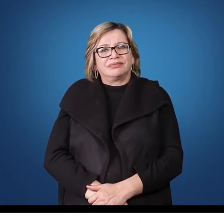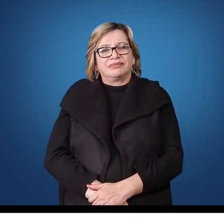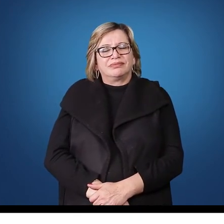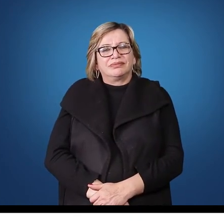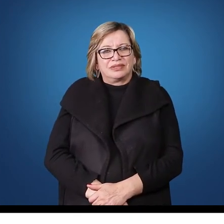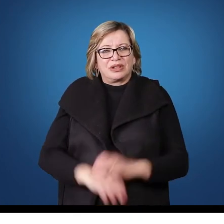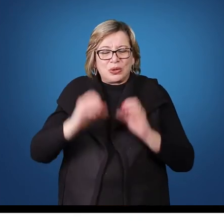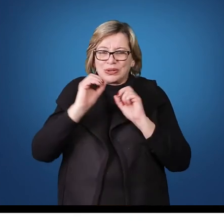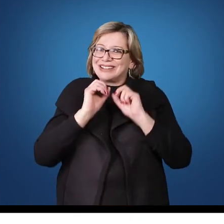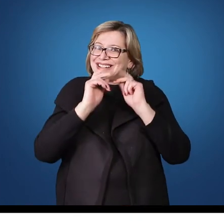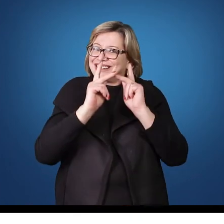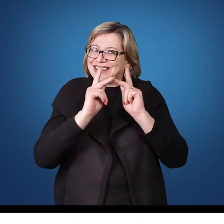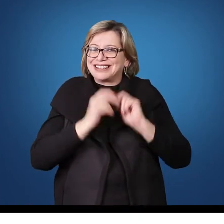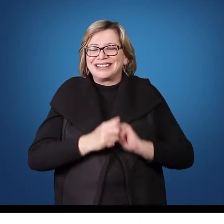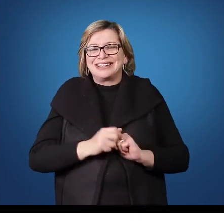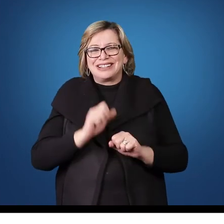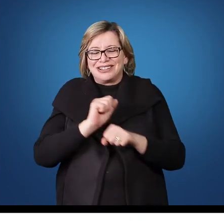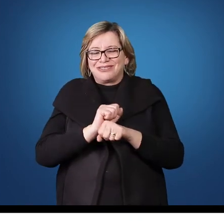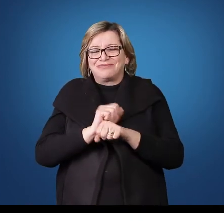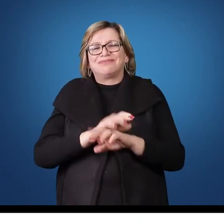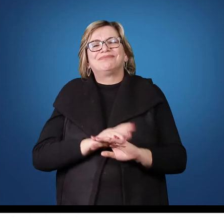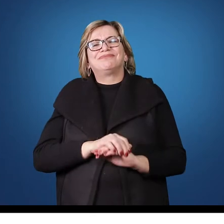Isso, ok? Segura um pouquinho.